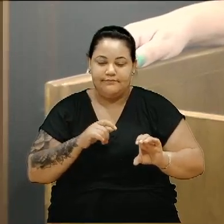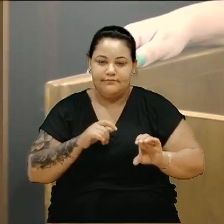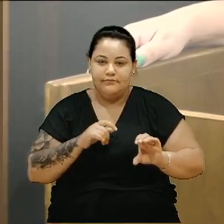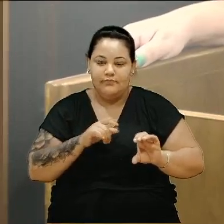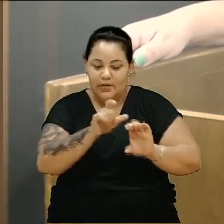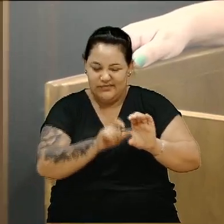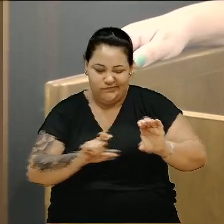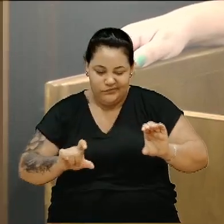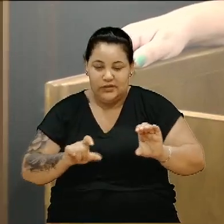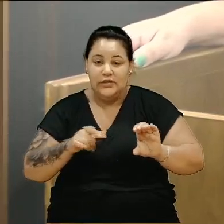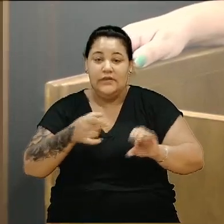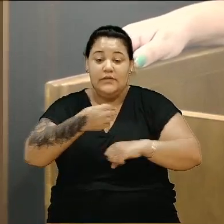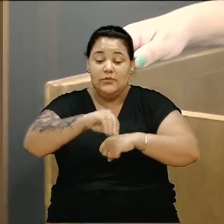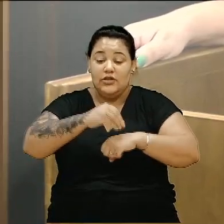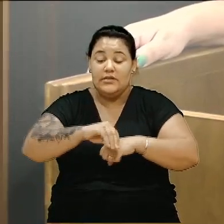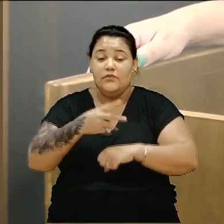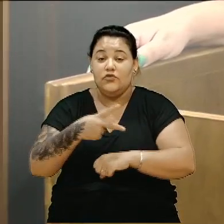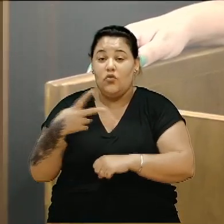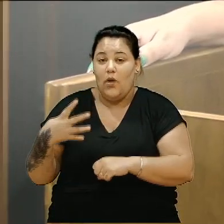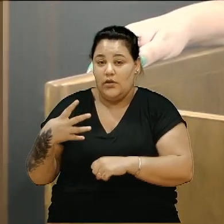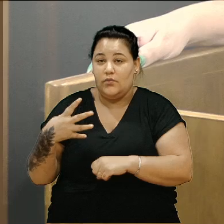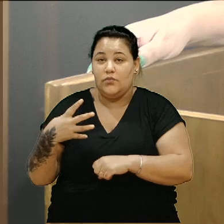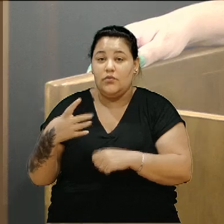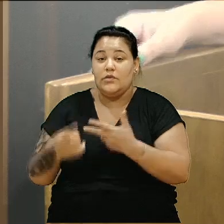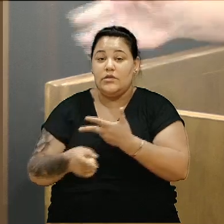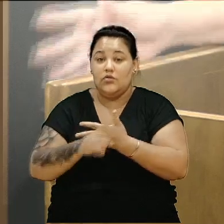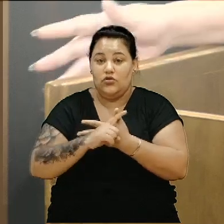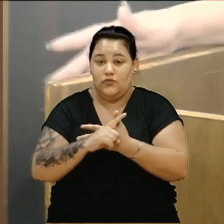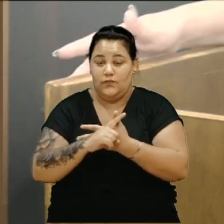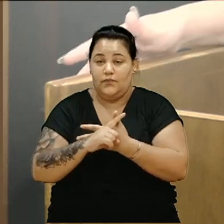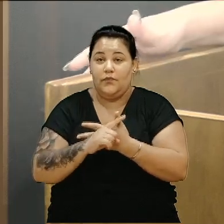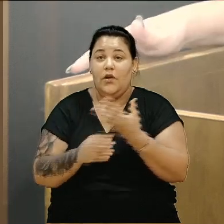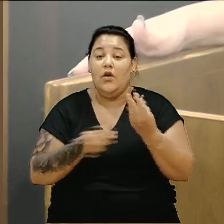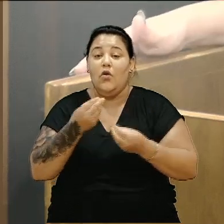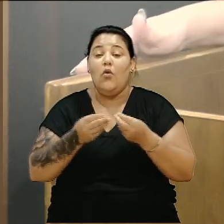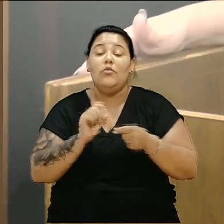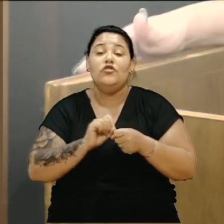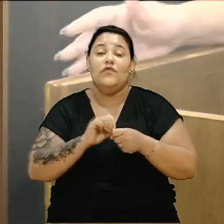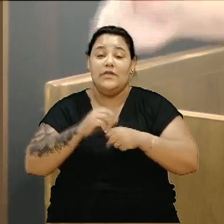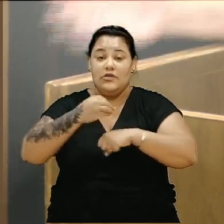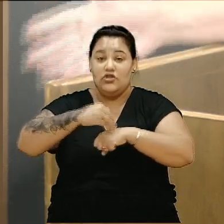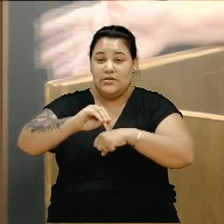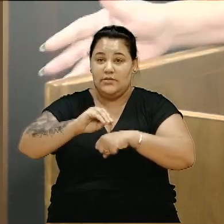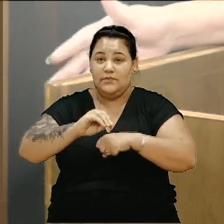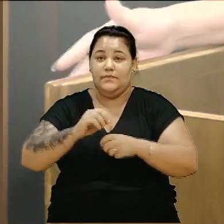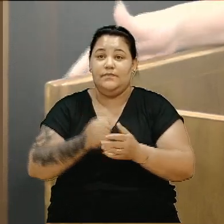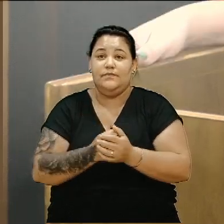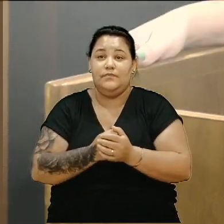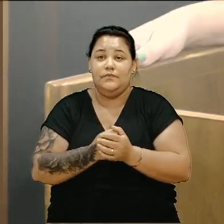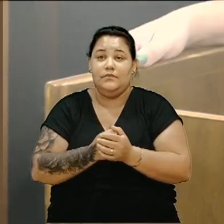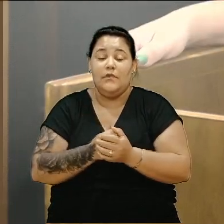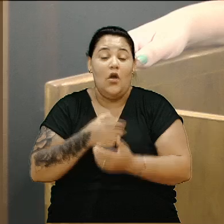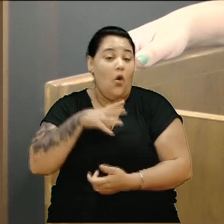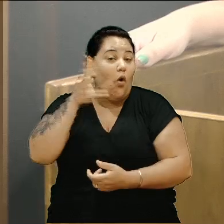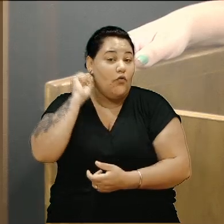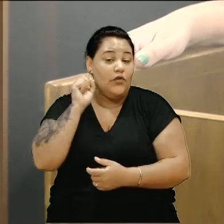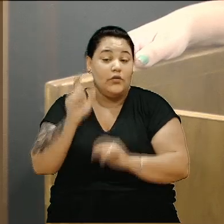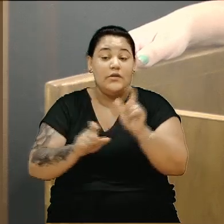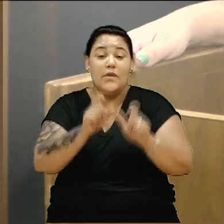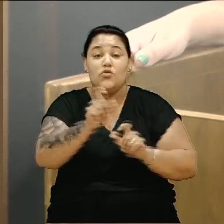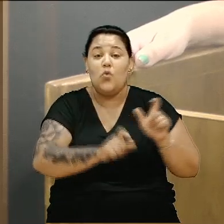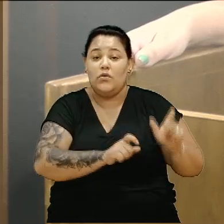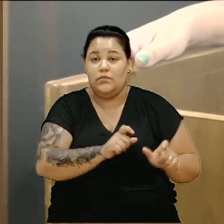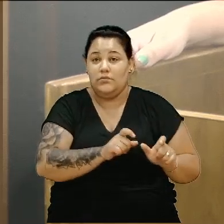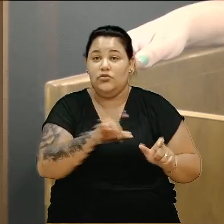para o Poder Executivo. Como a gente fez essas indicações? Ouvindo as pessoas, né?